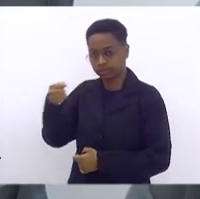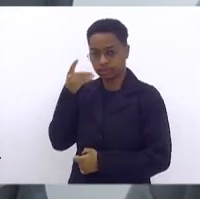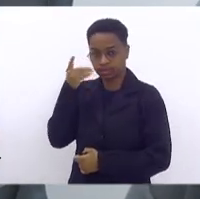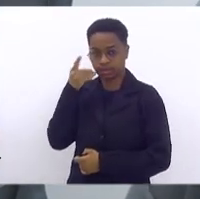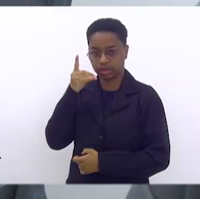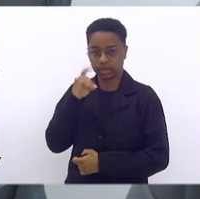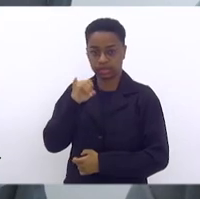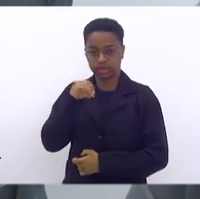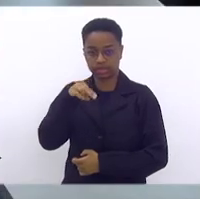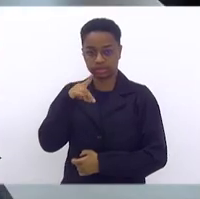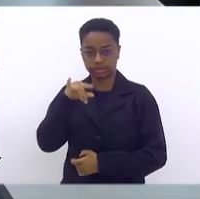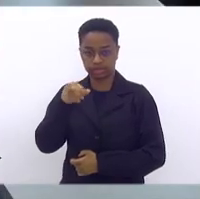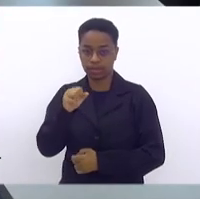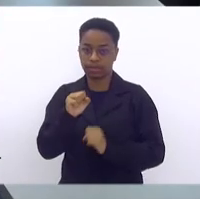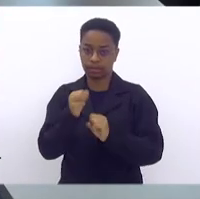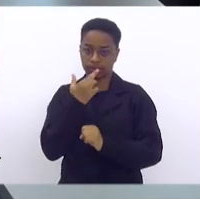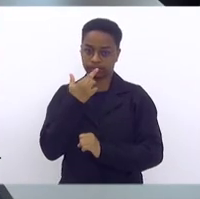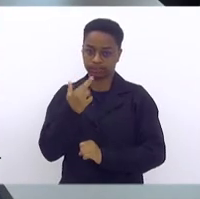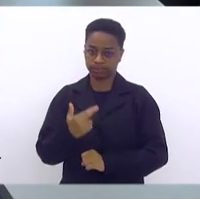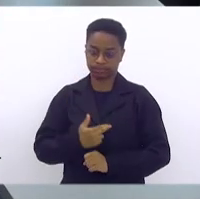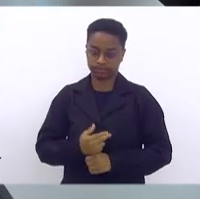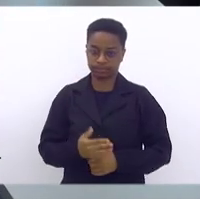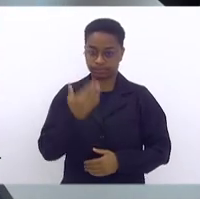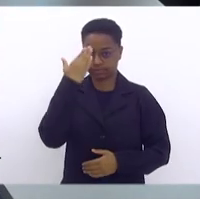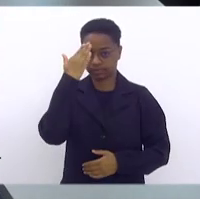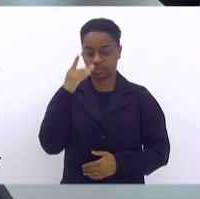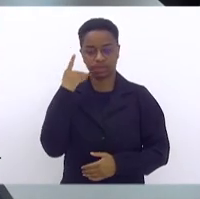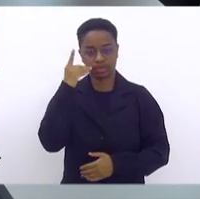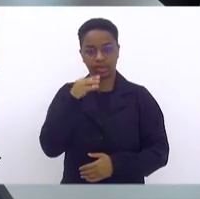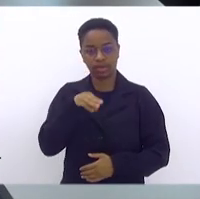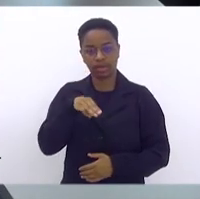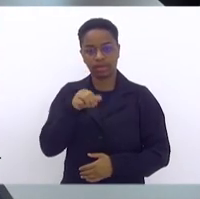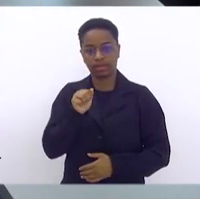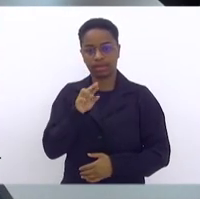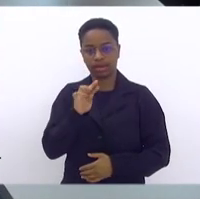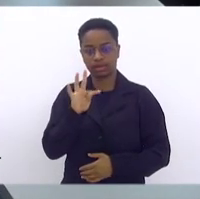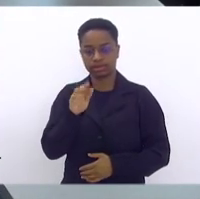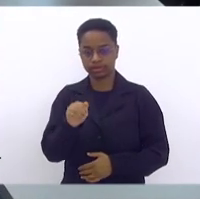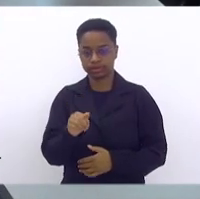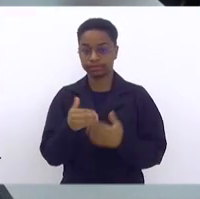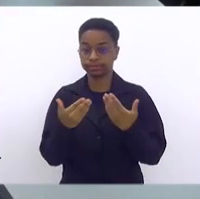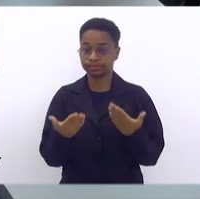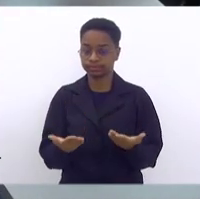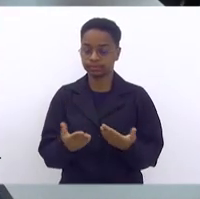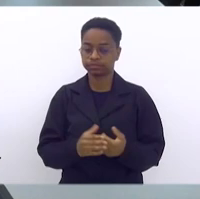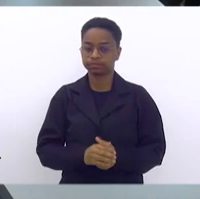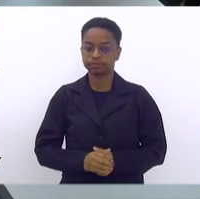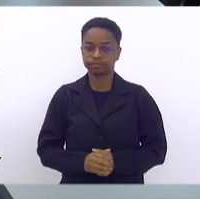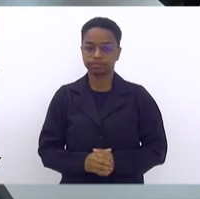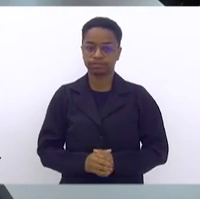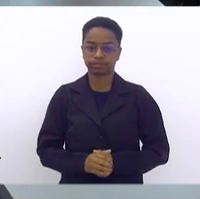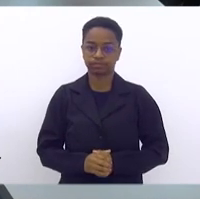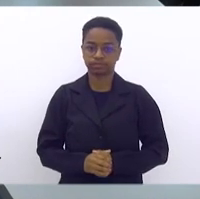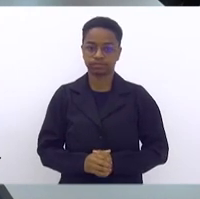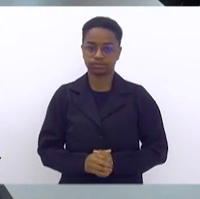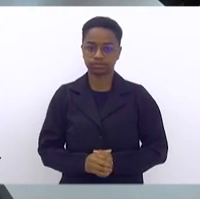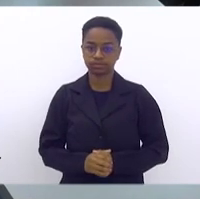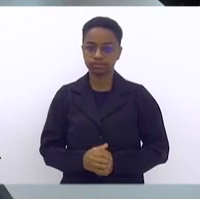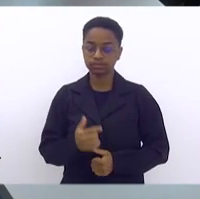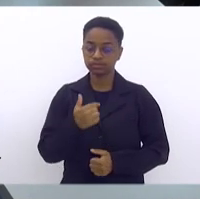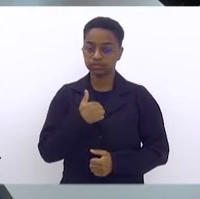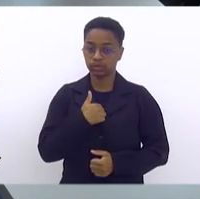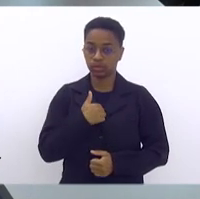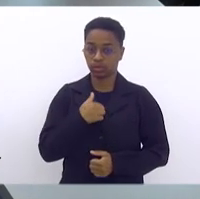permitir que responda. Obrigada, deputada Marta Rocha. Bom, pensando mais, usando o exemplo